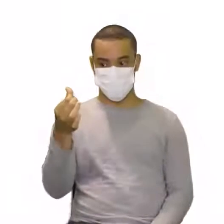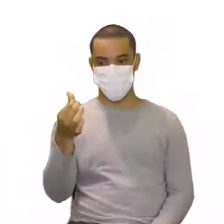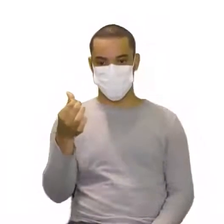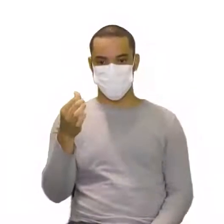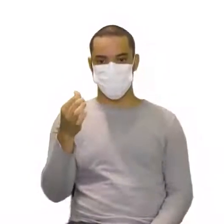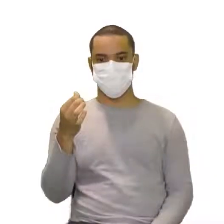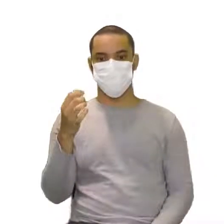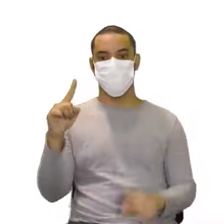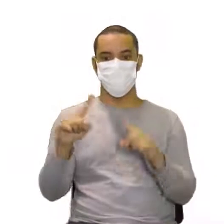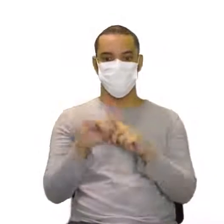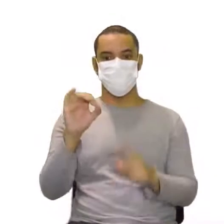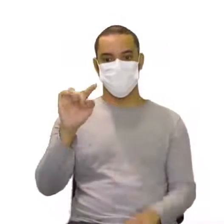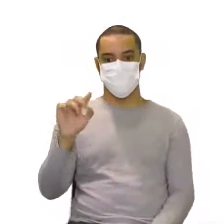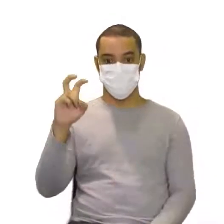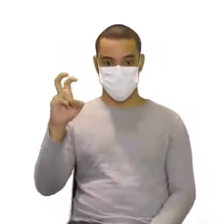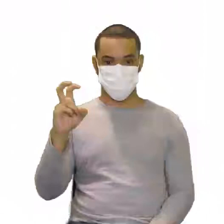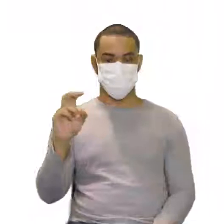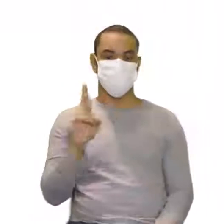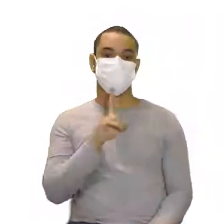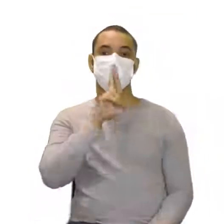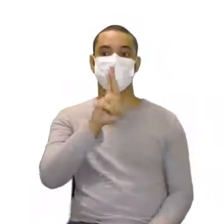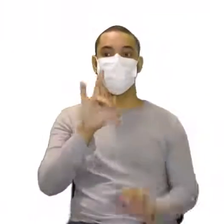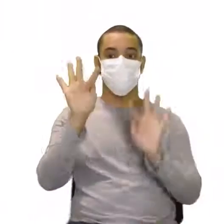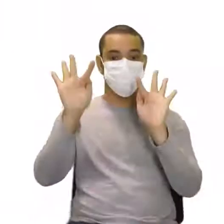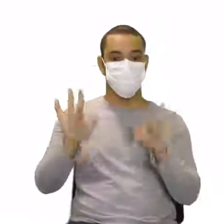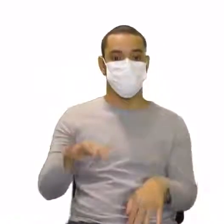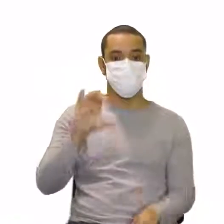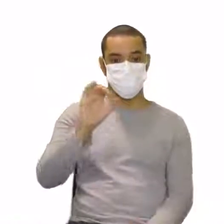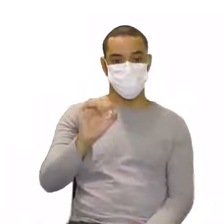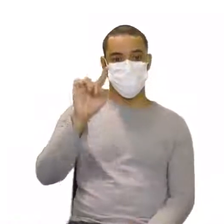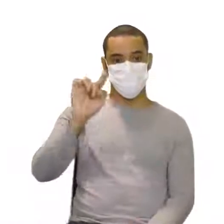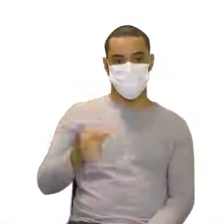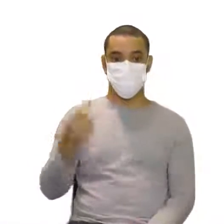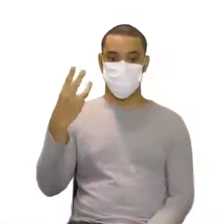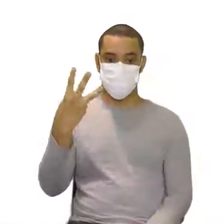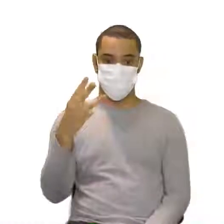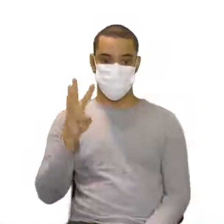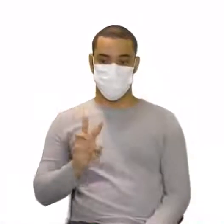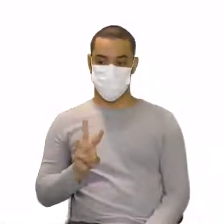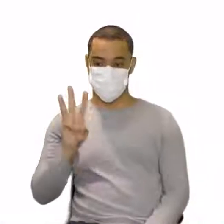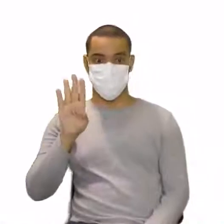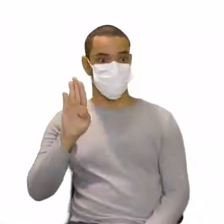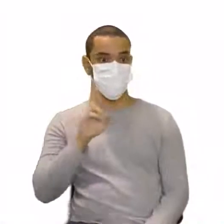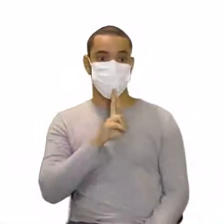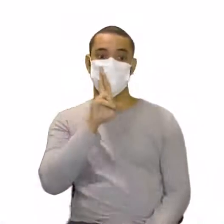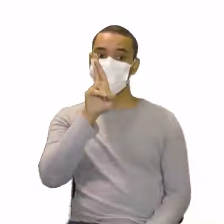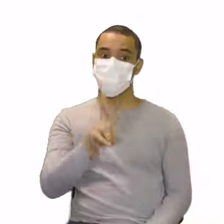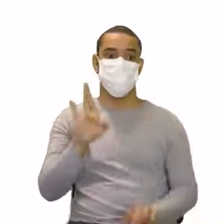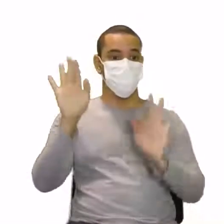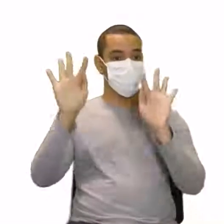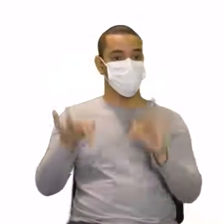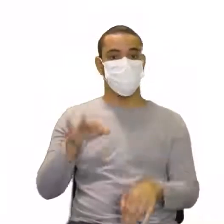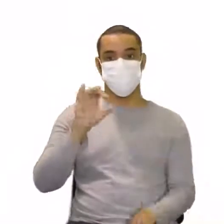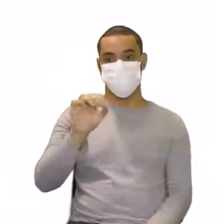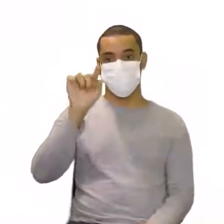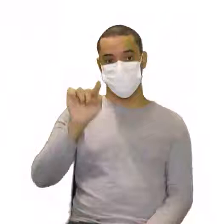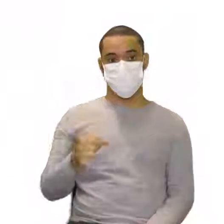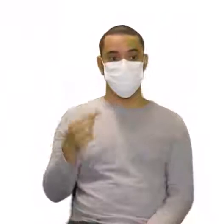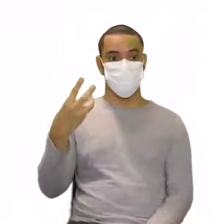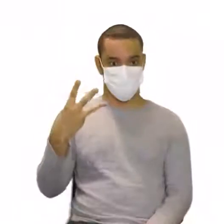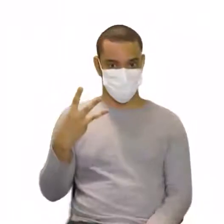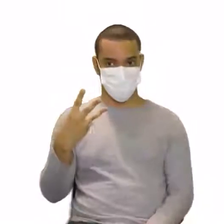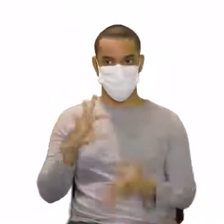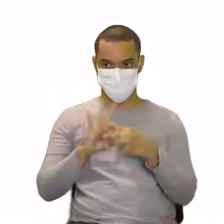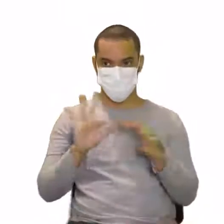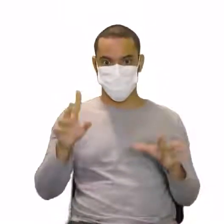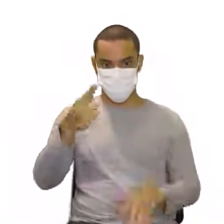vezes 0,5, 0,3. Chegando aí na minha resposta final. Vou deixar um pouquinho